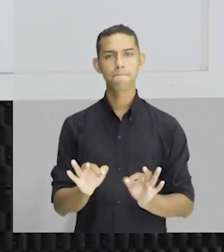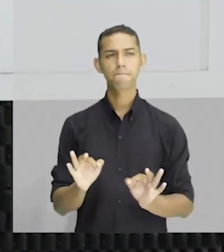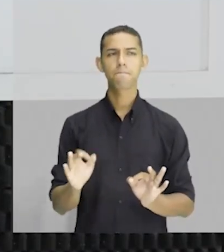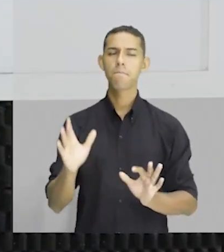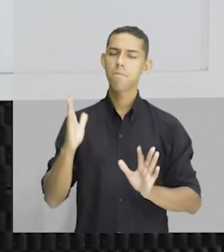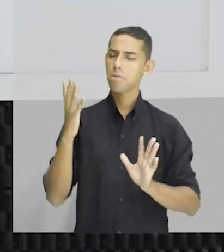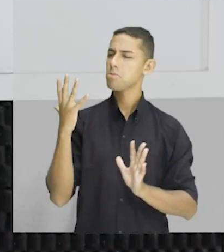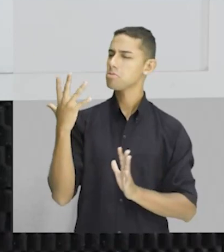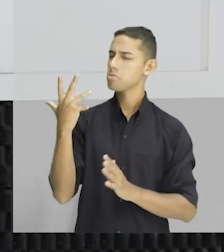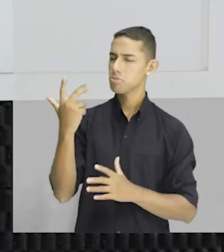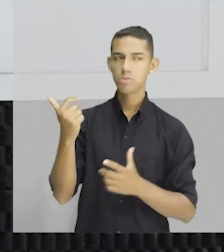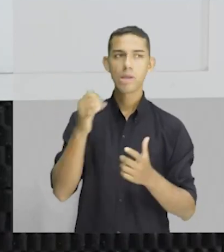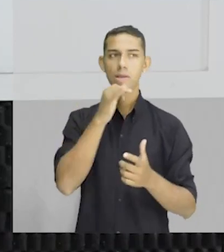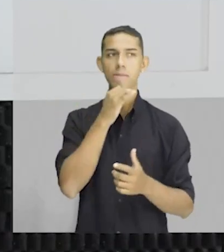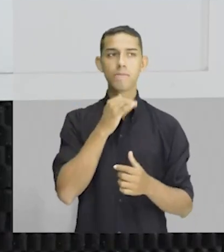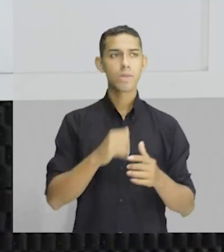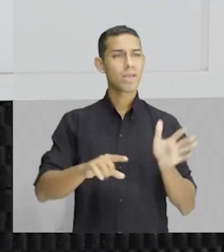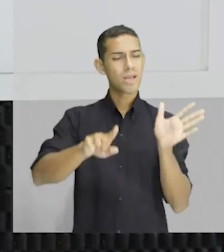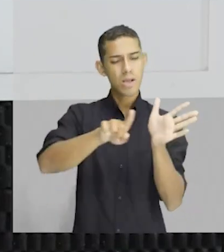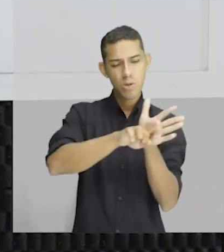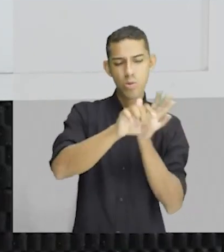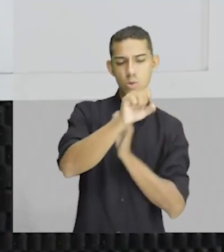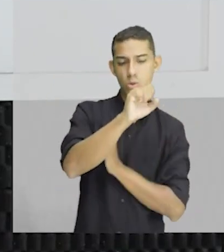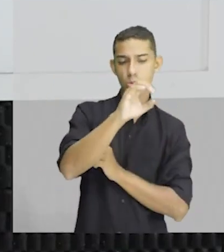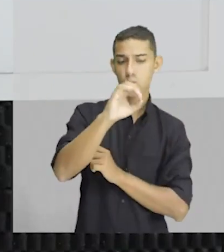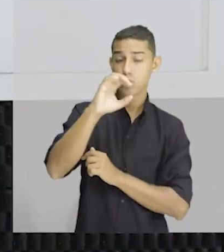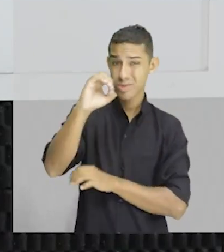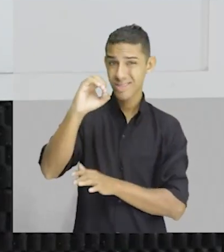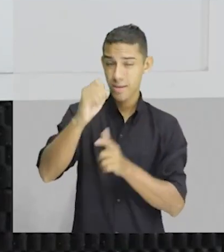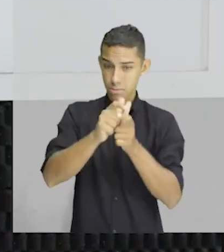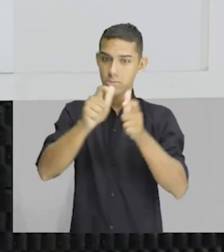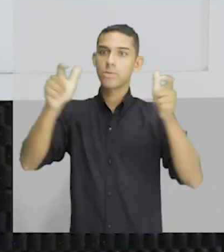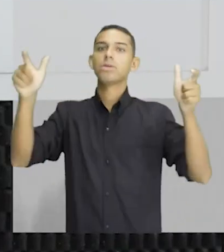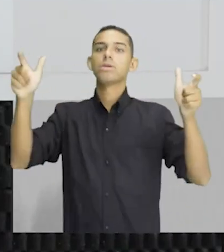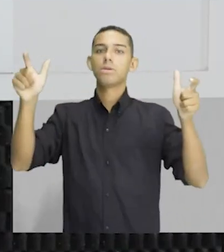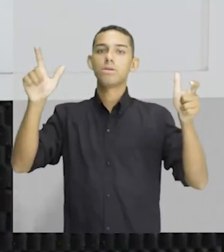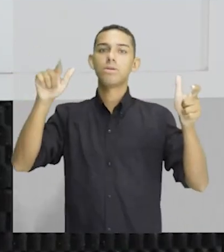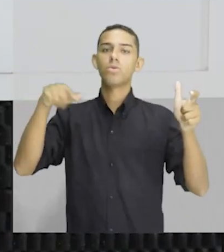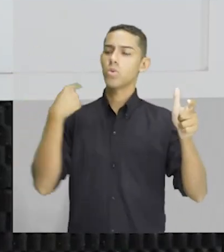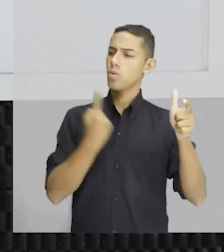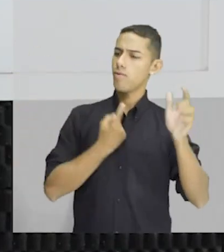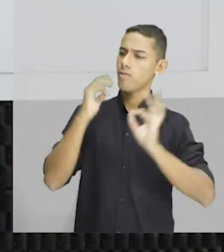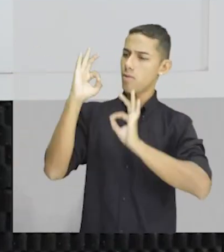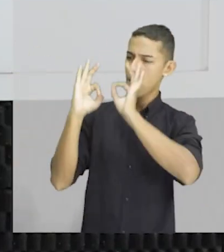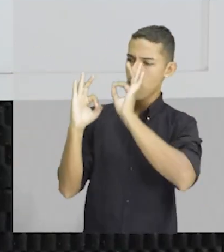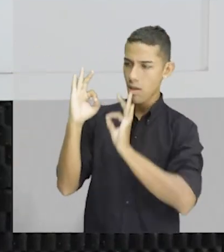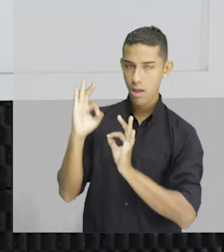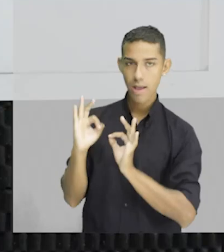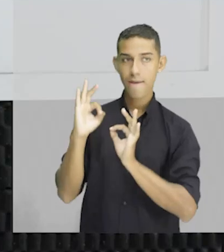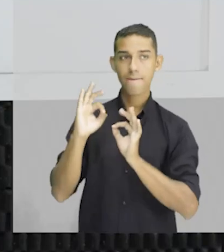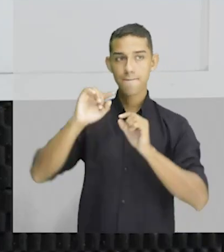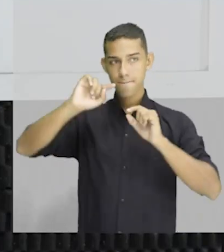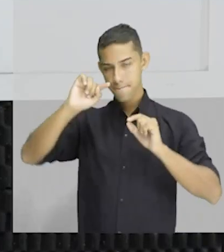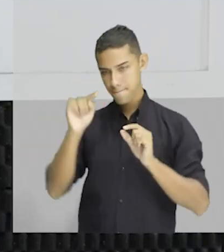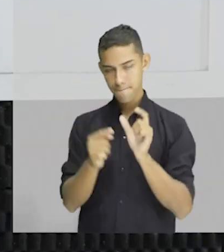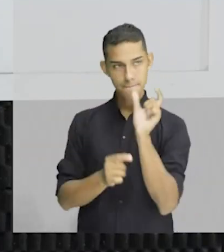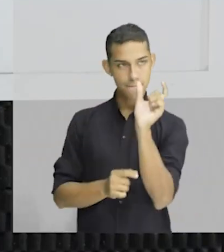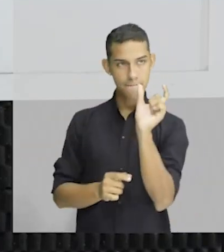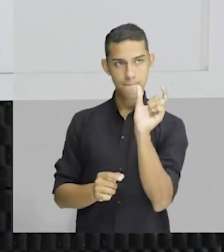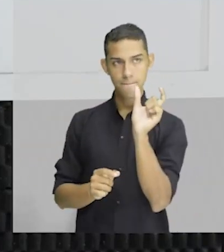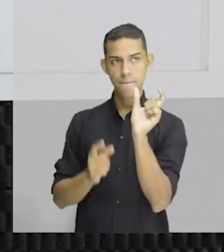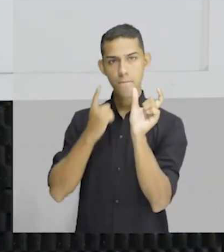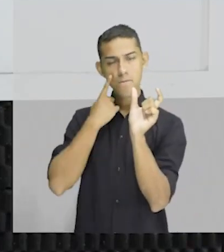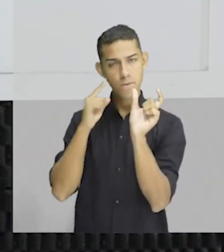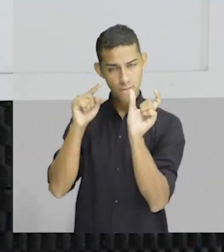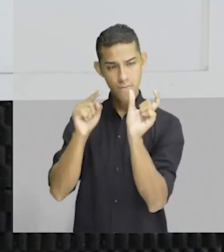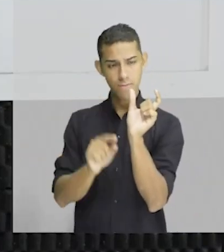bonitinho. 800 está um número muito grande. Então, vamos arrumar pegando a vírgula que vocês não estão